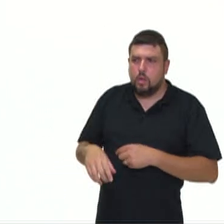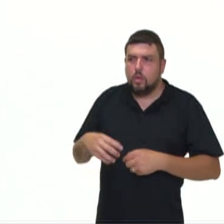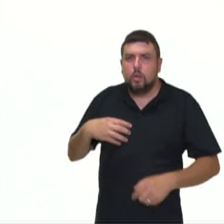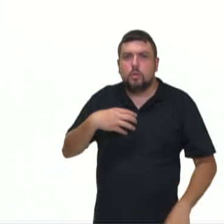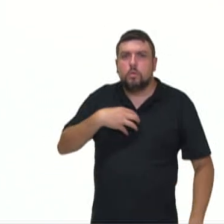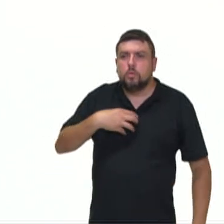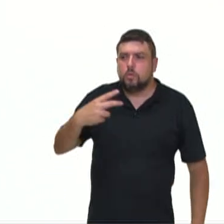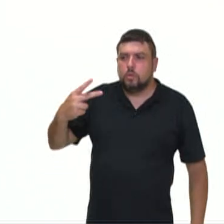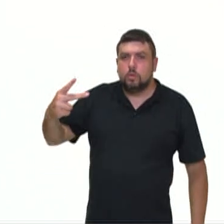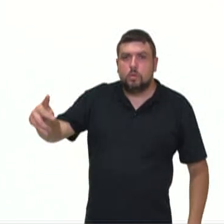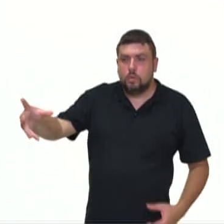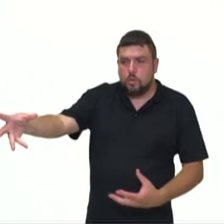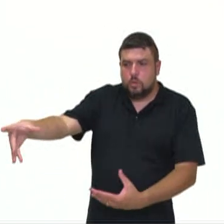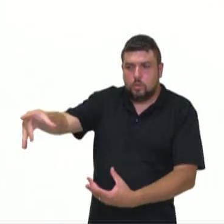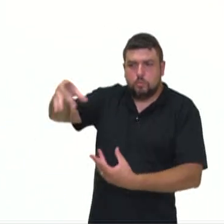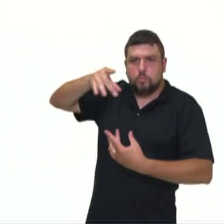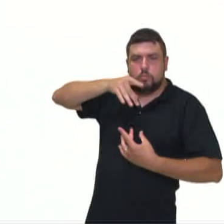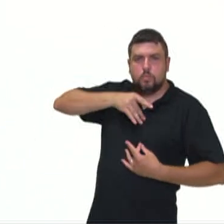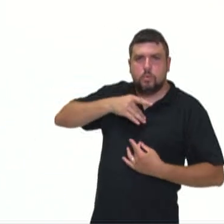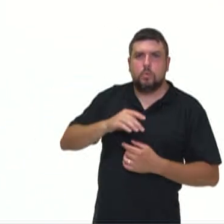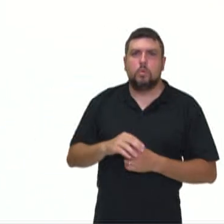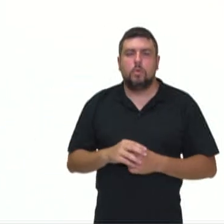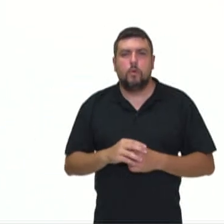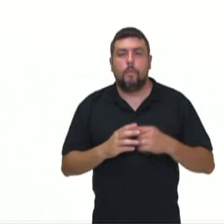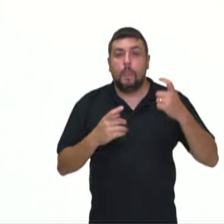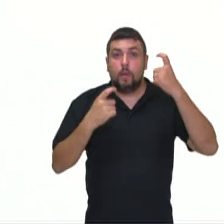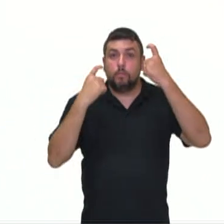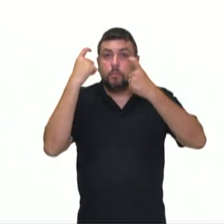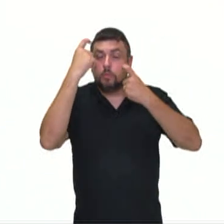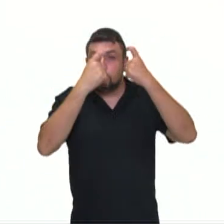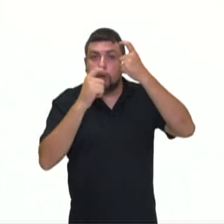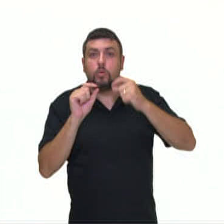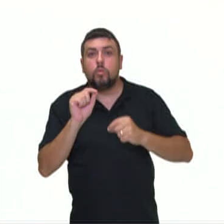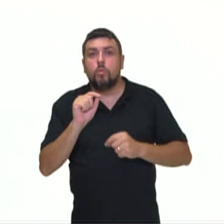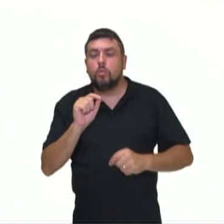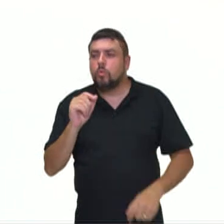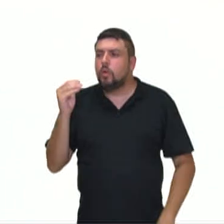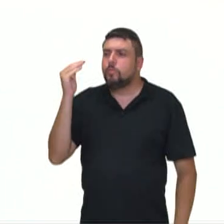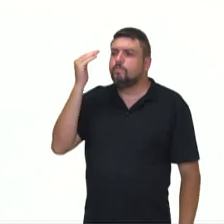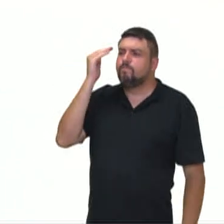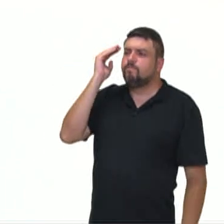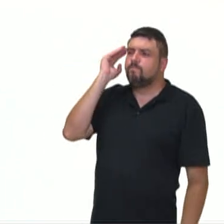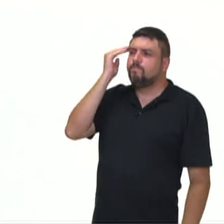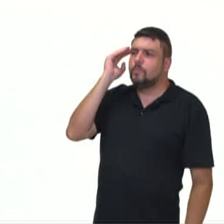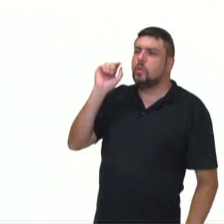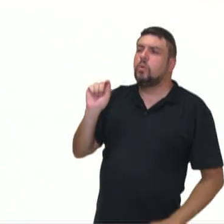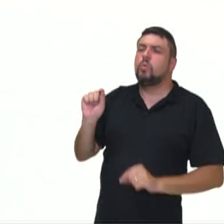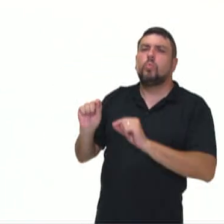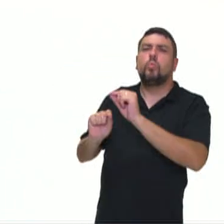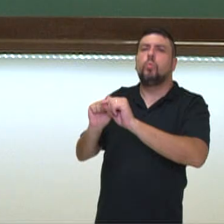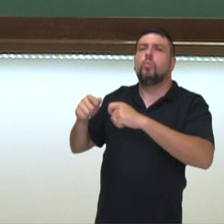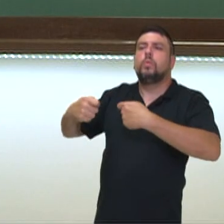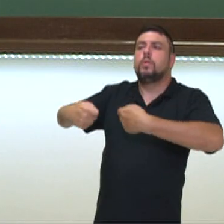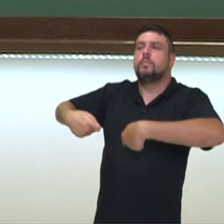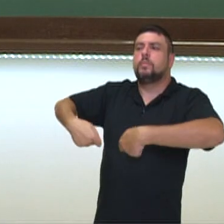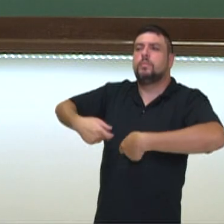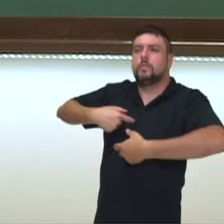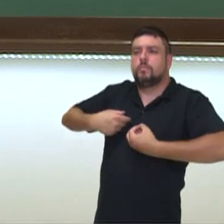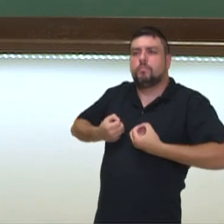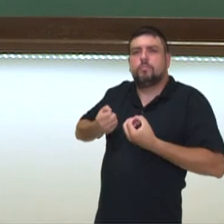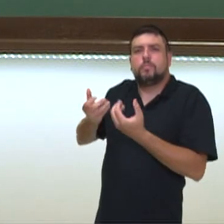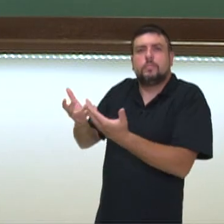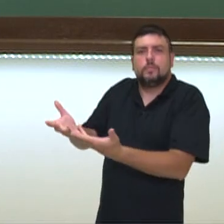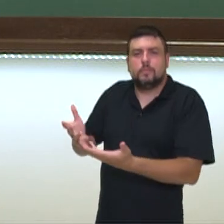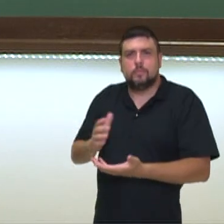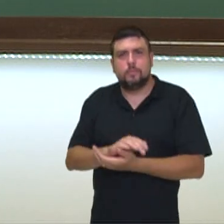sente. Já a preocupação empática é entender o que o outro precisa de você. Então é mais ou menos isso que a prof